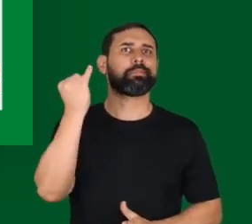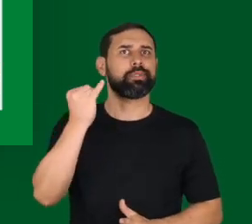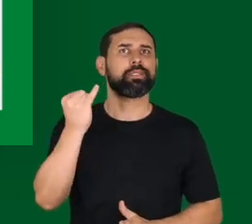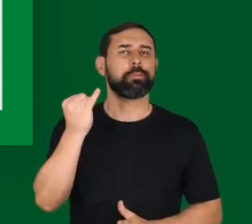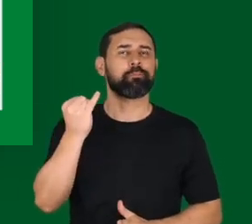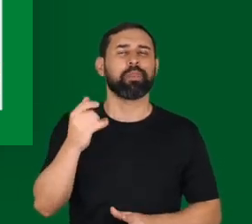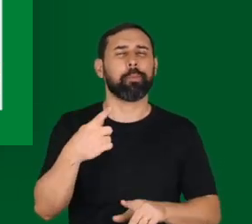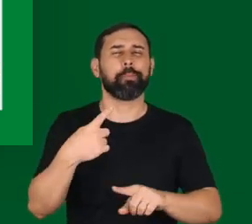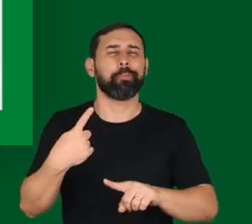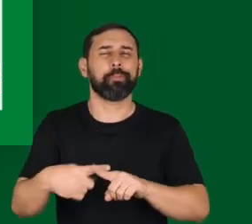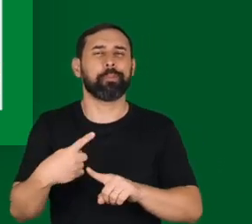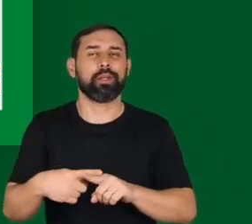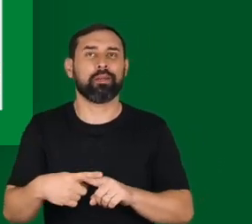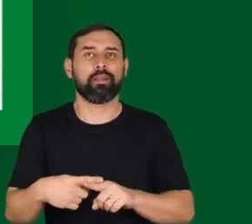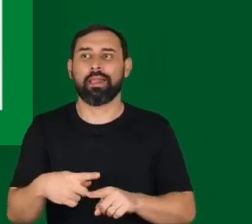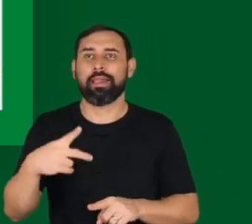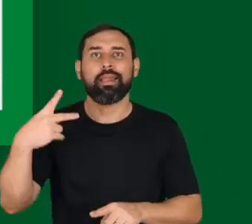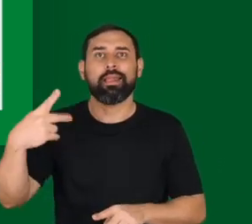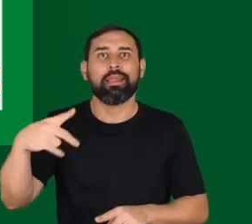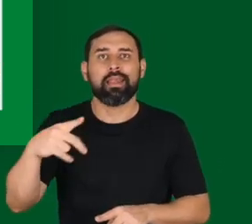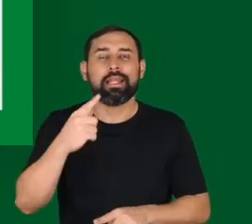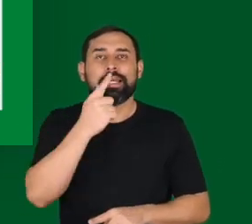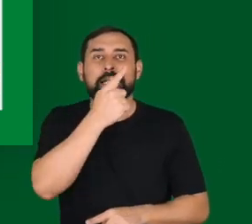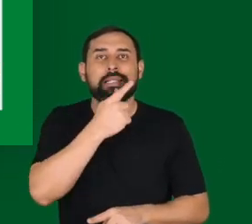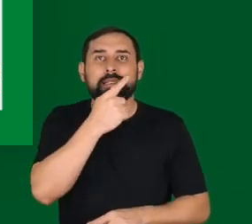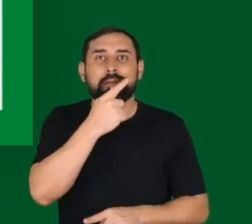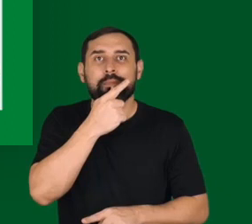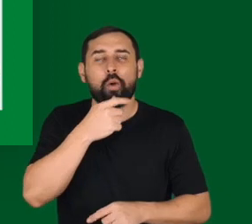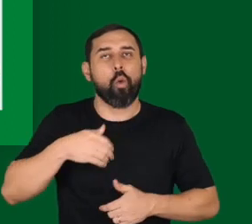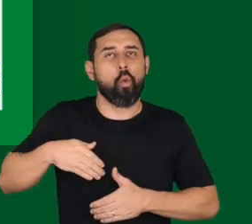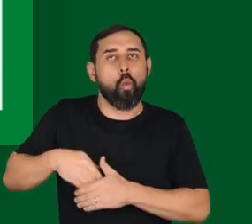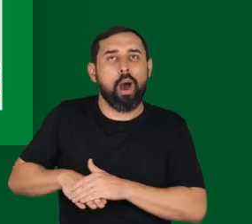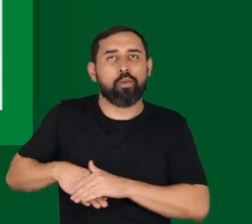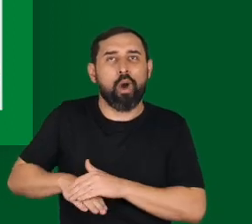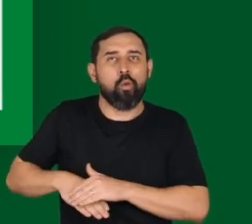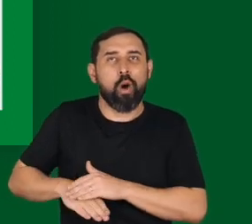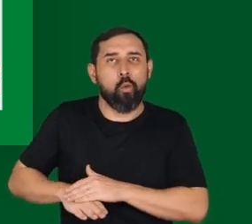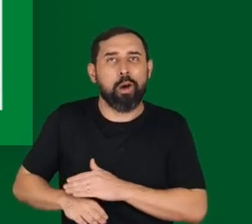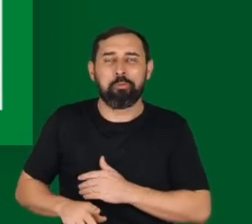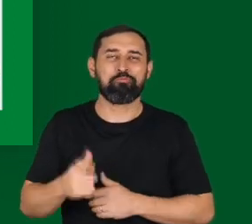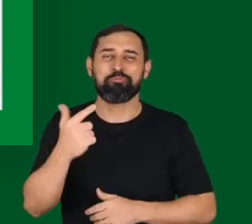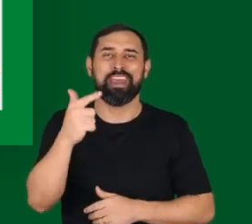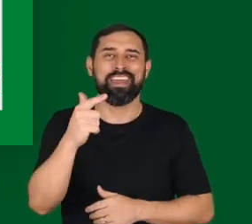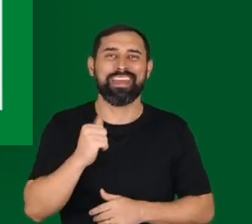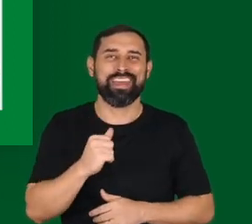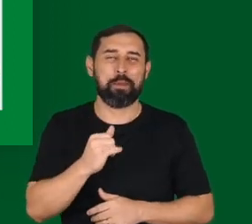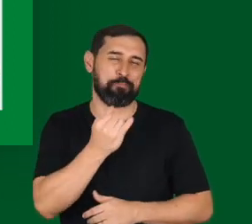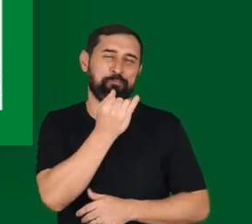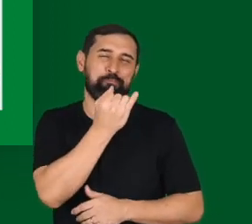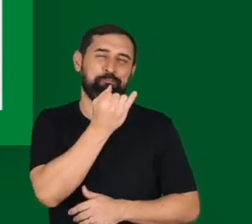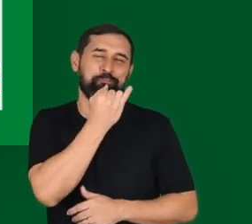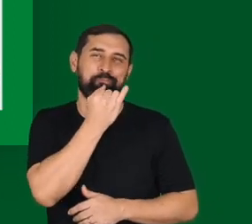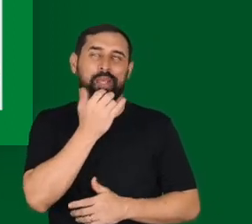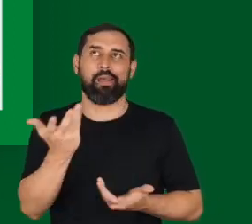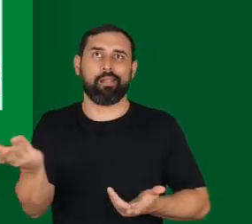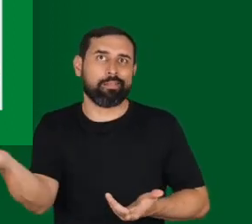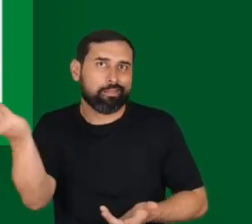na pediatria, porque a criança ela não tem reservas glicêmicas. Então, sob um trauma, né,